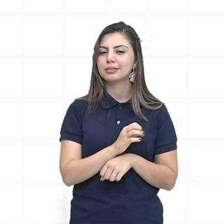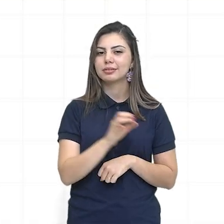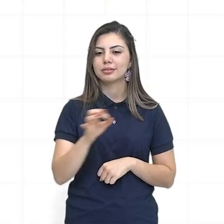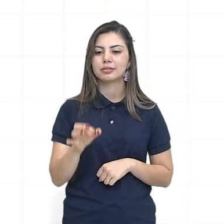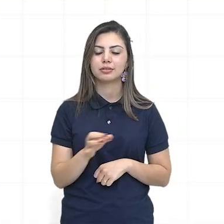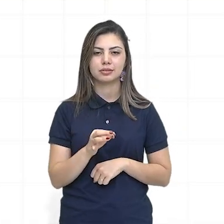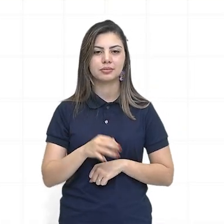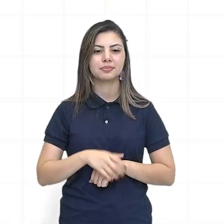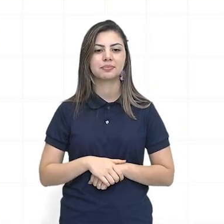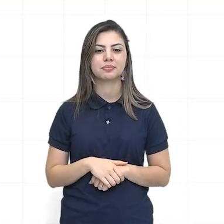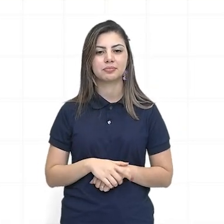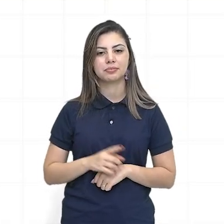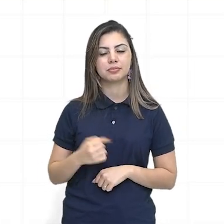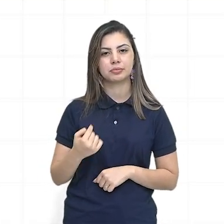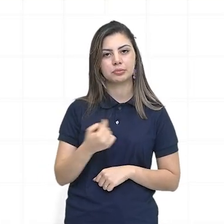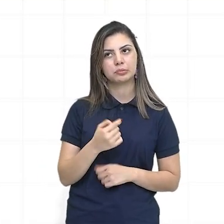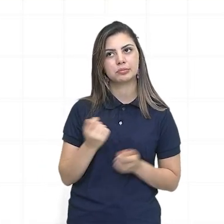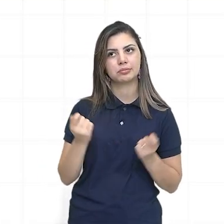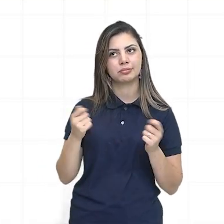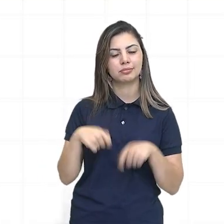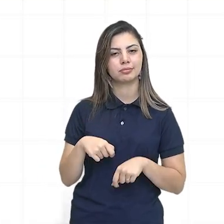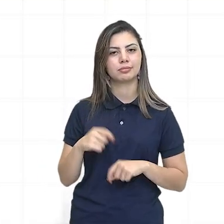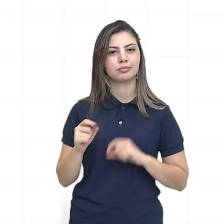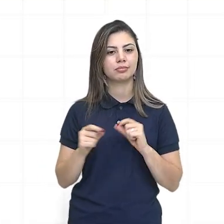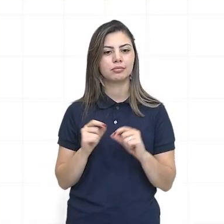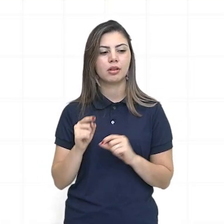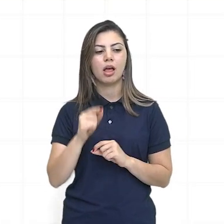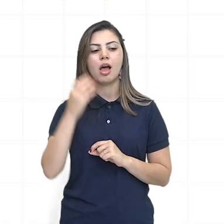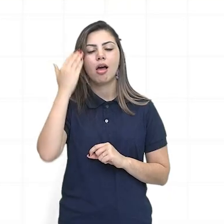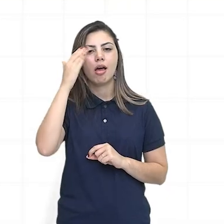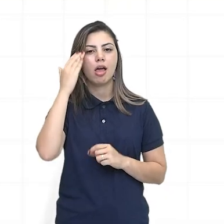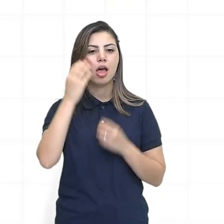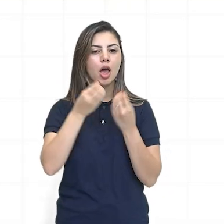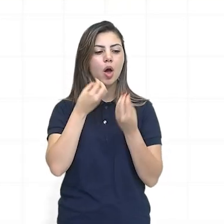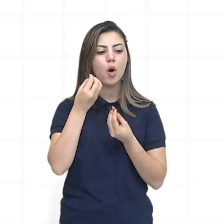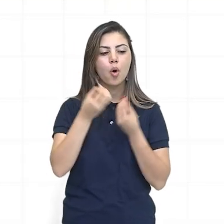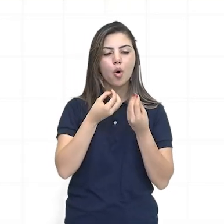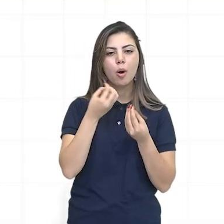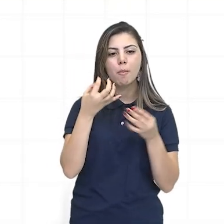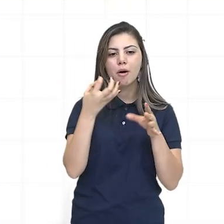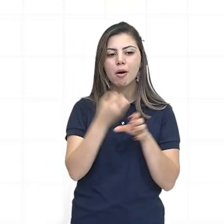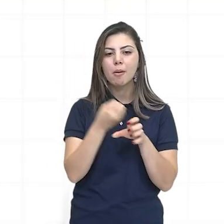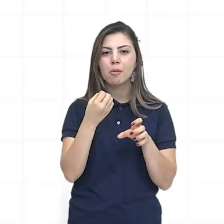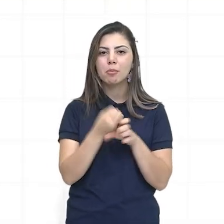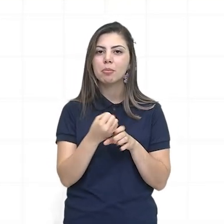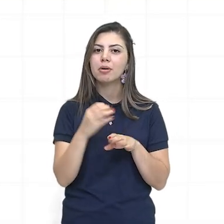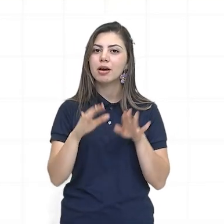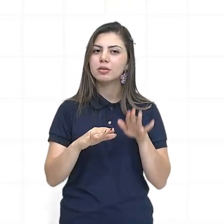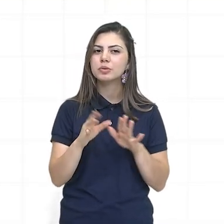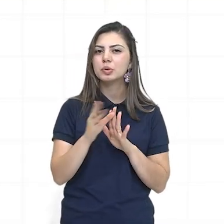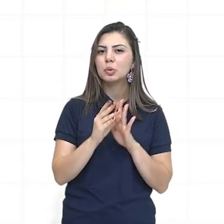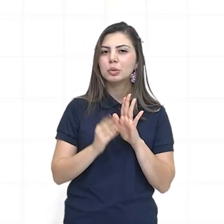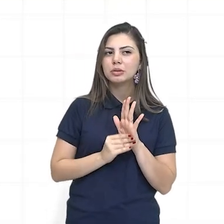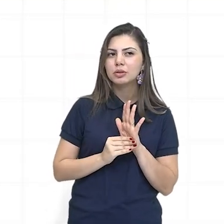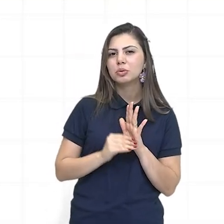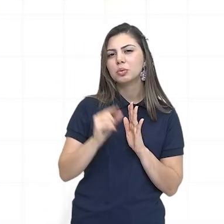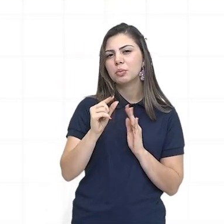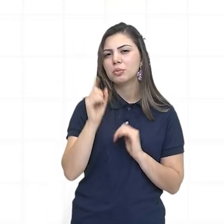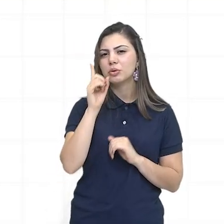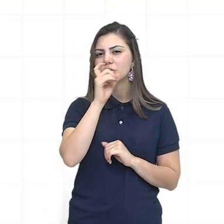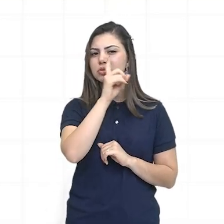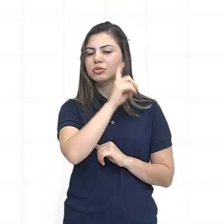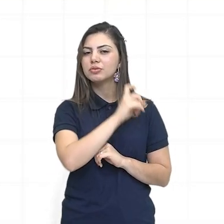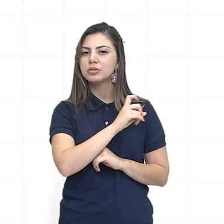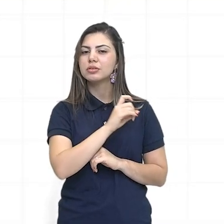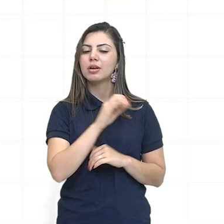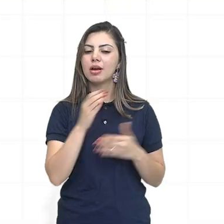intelectual para, né, poder ter condições de entender com mais facilidade conteúdos mais complexos